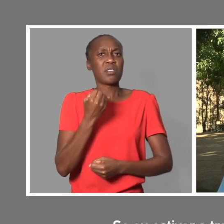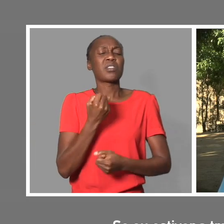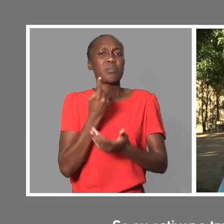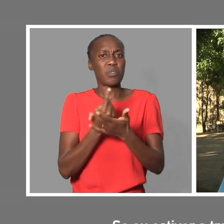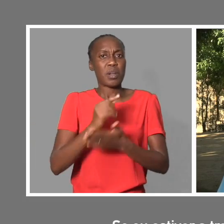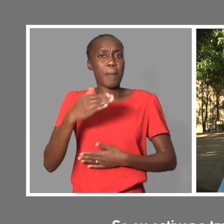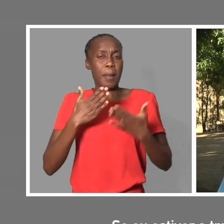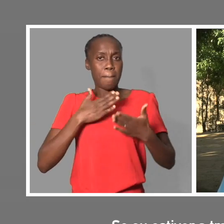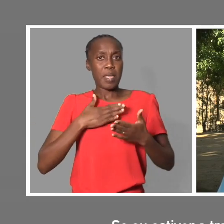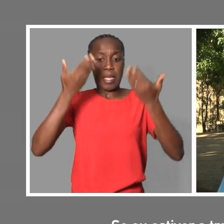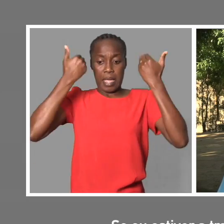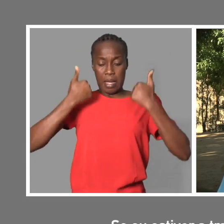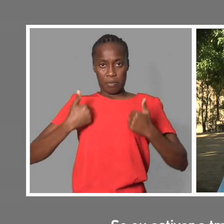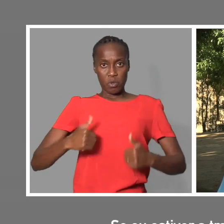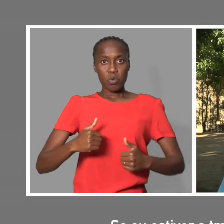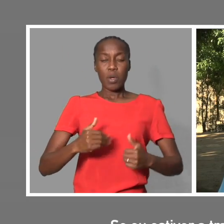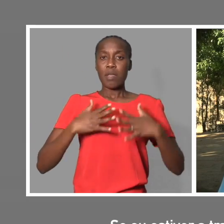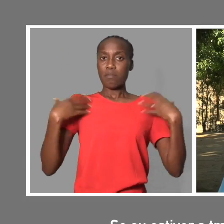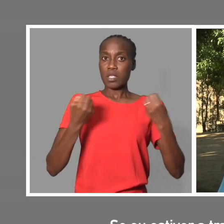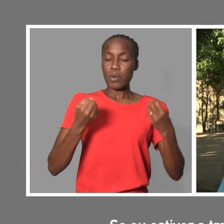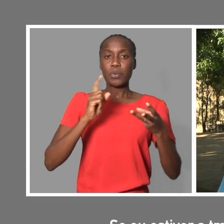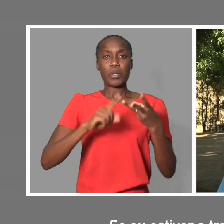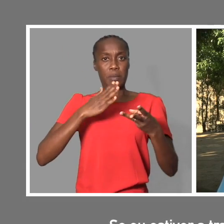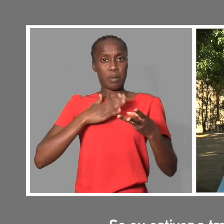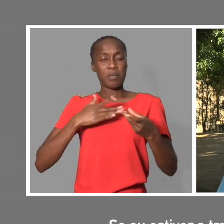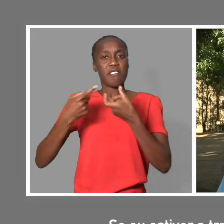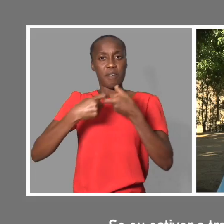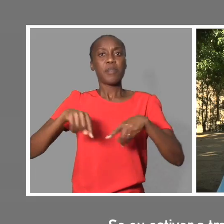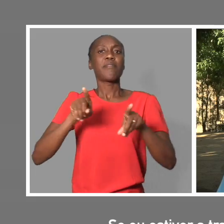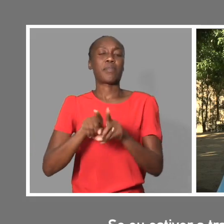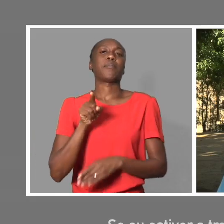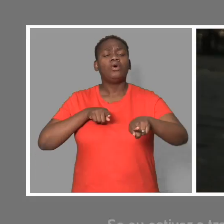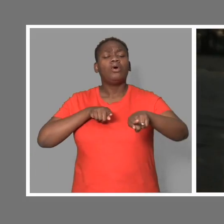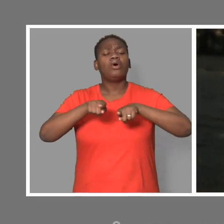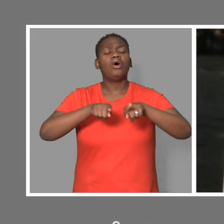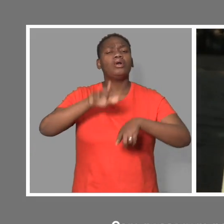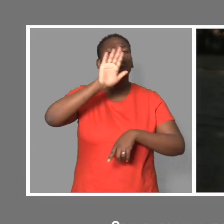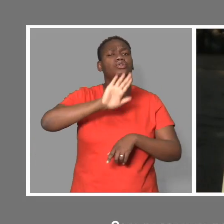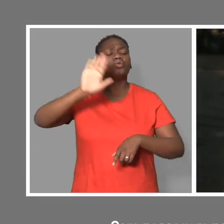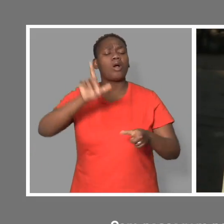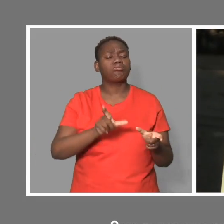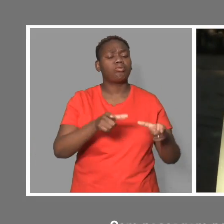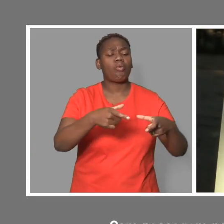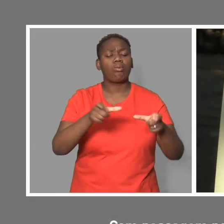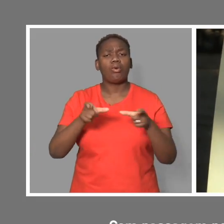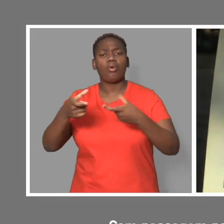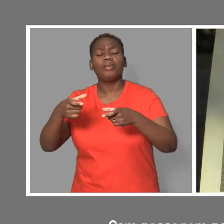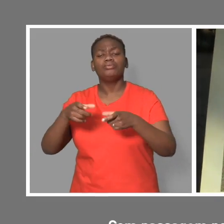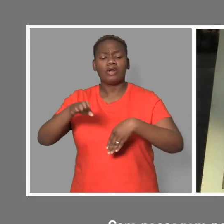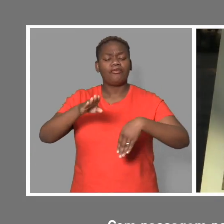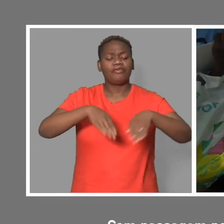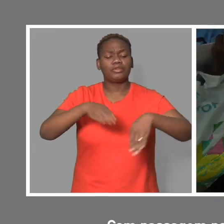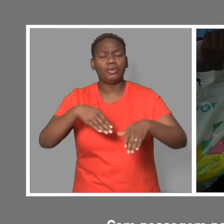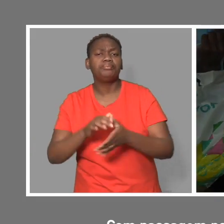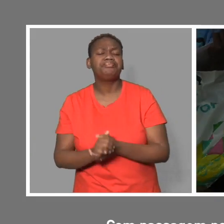para mim e útil para a minha saúde. Estarei a ser útil também para a minha família. Com passagem por clubes de diversos